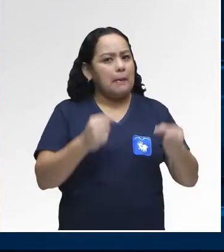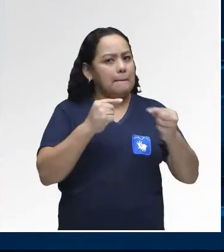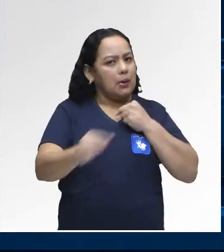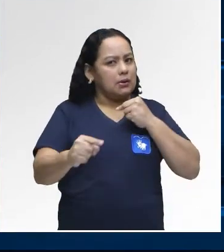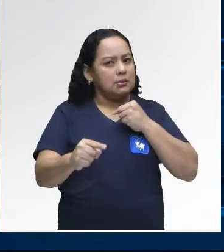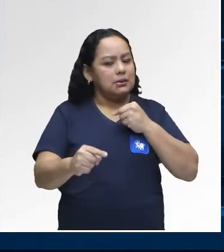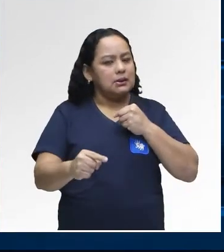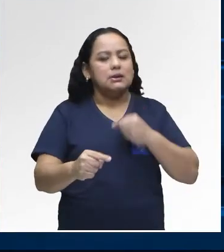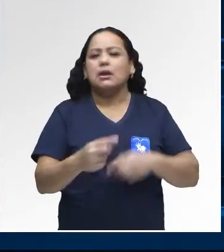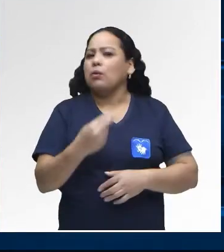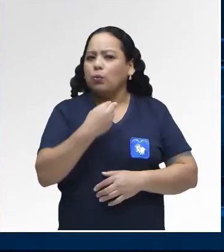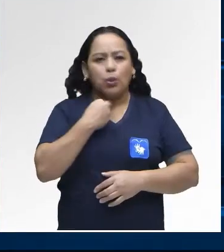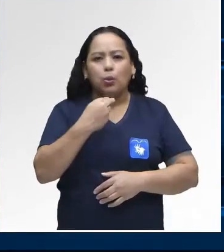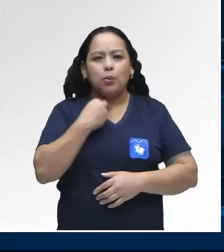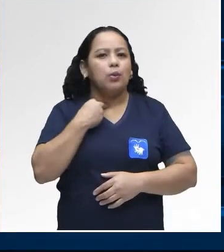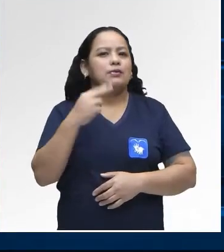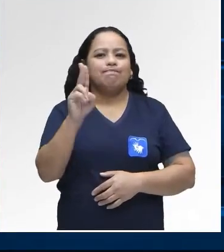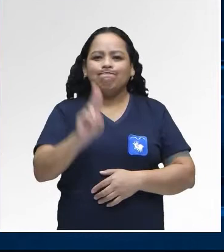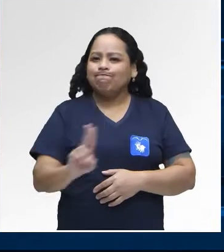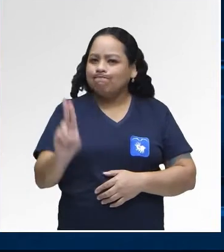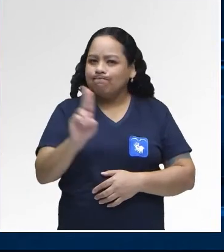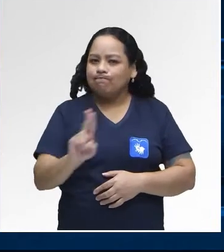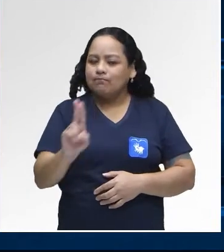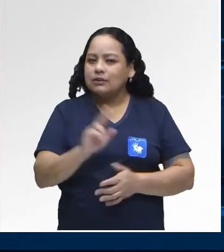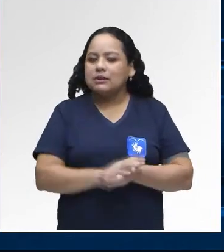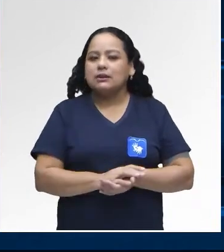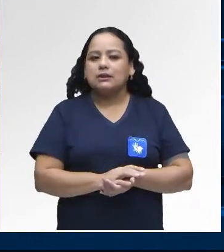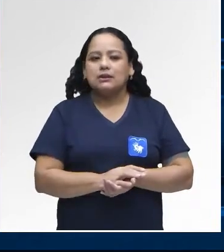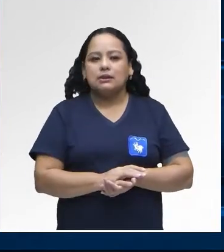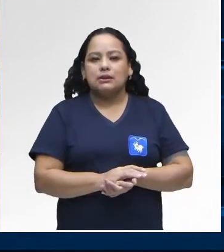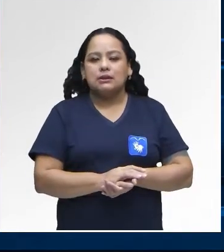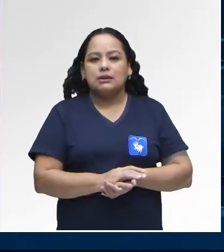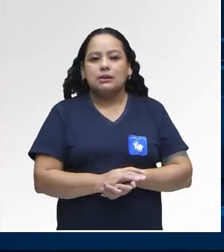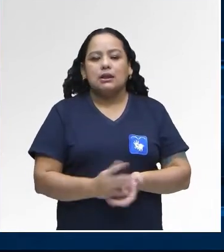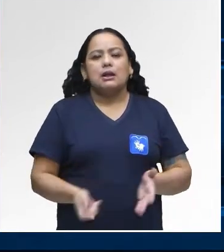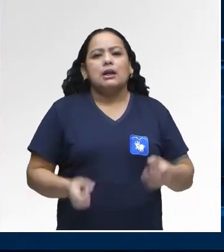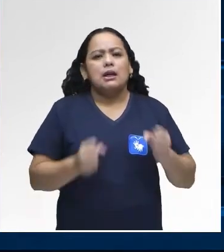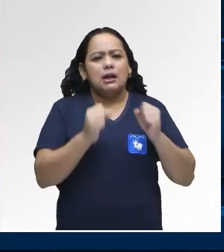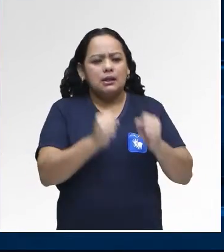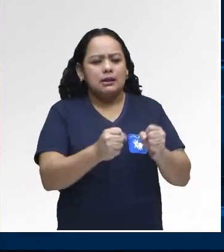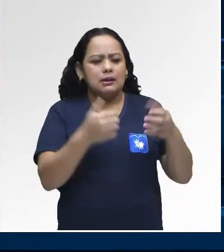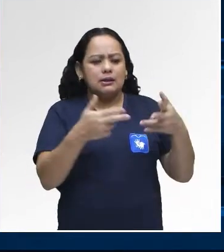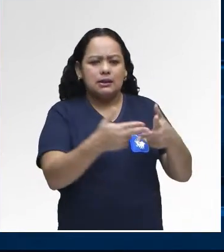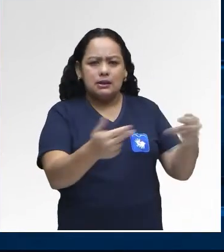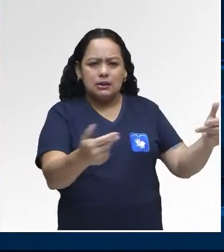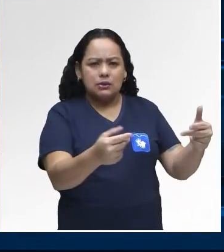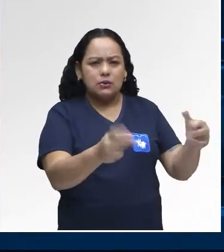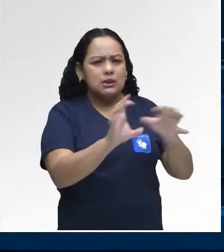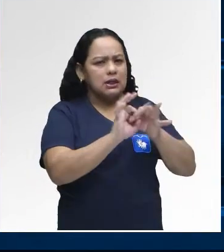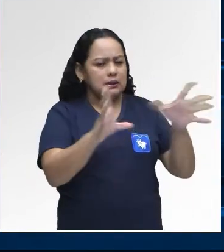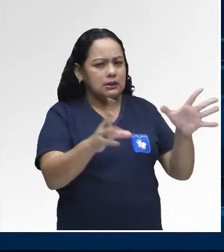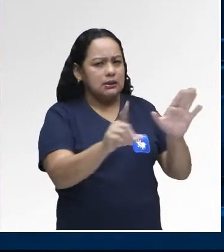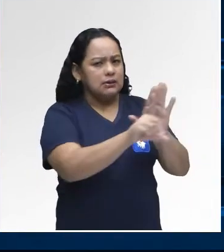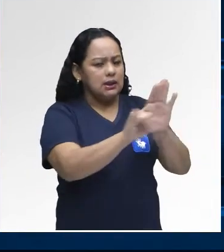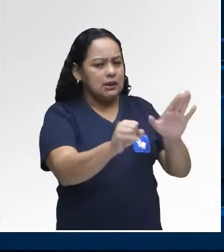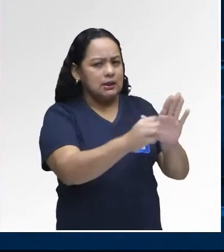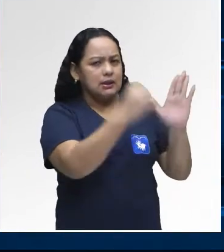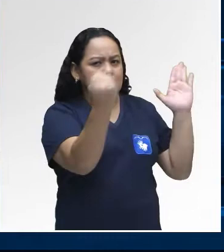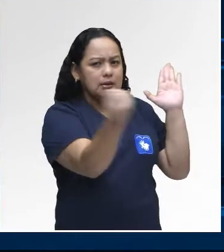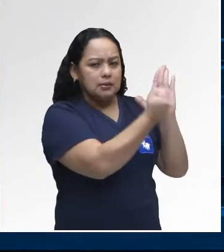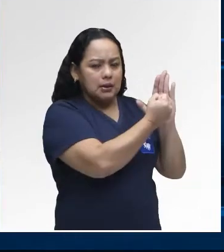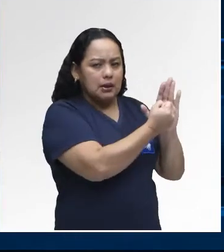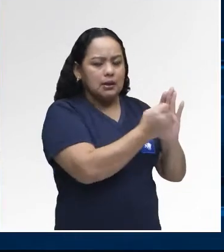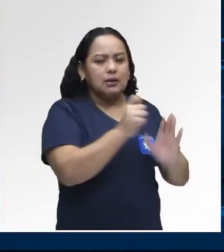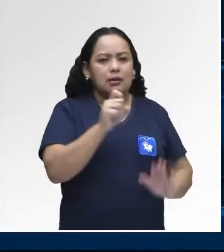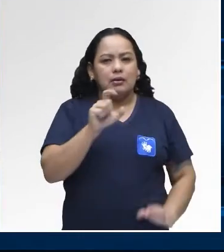não podem ser utilizadas. Dentro das drogas que podem ser utilizadas, que são as drogas